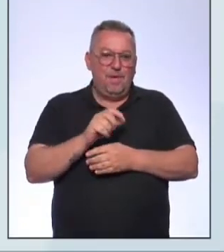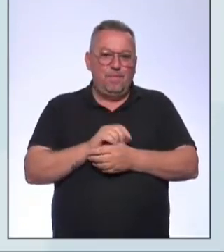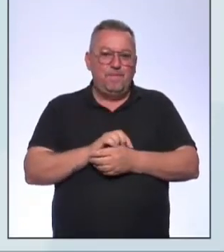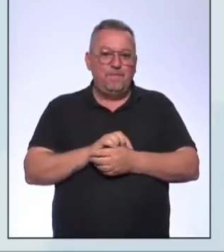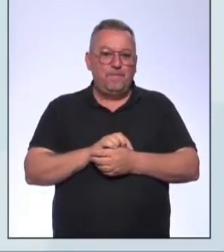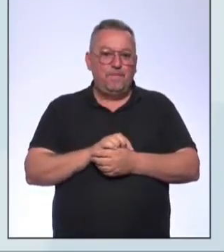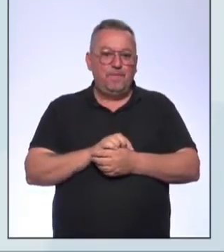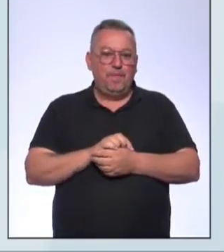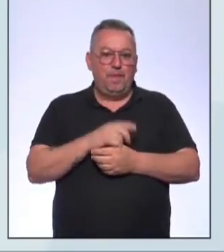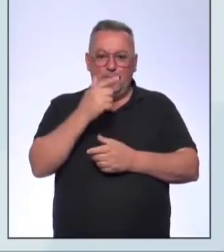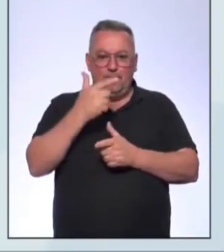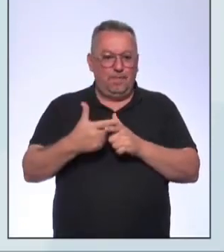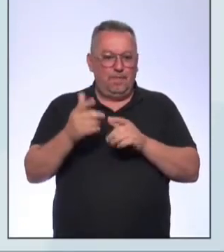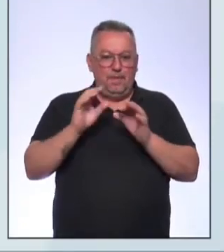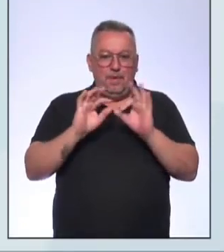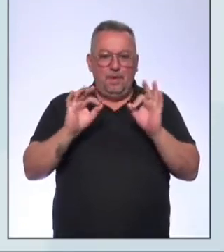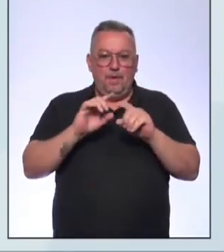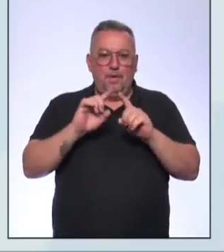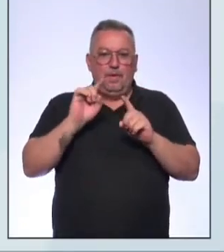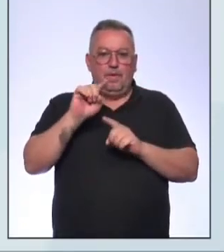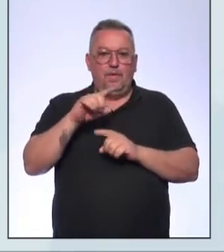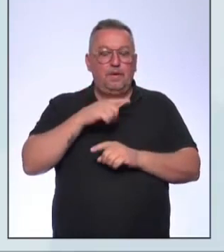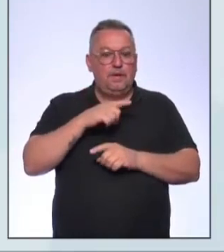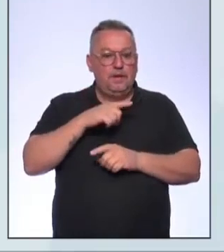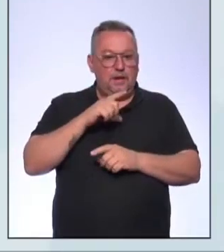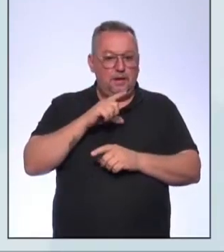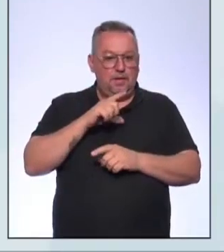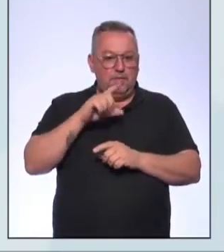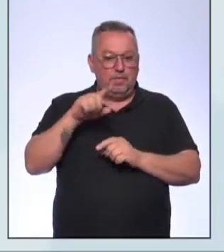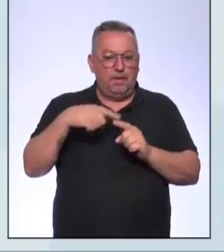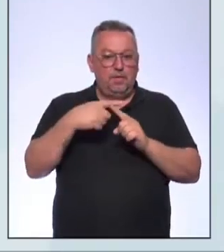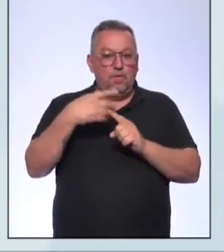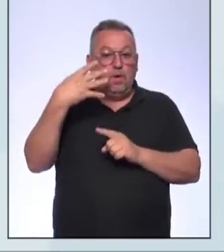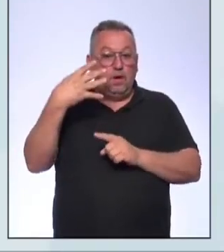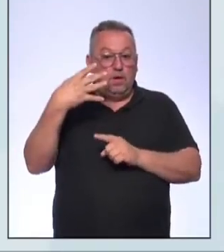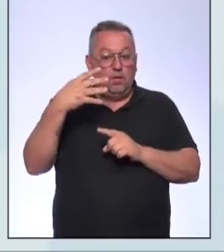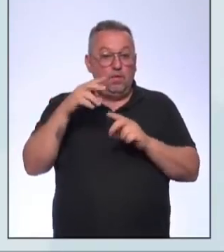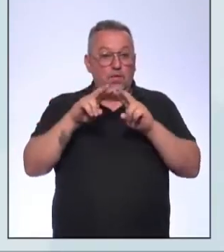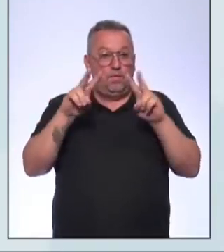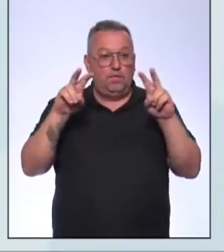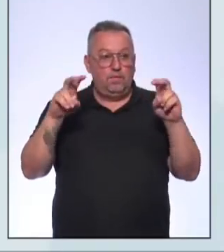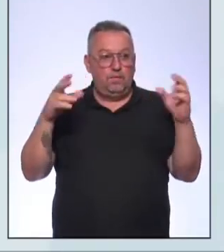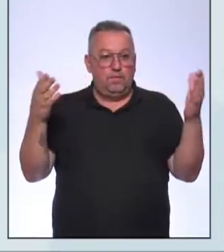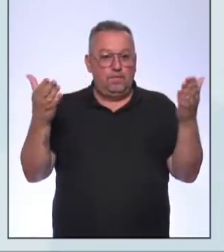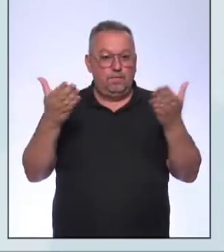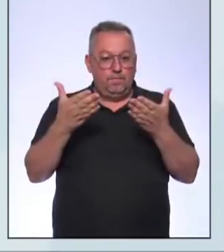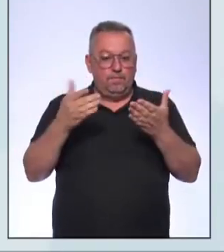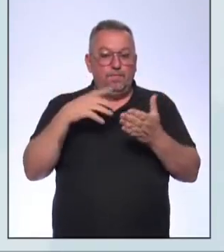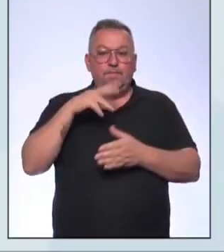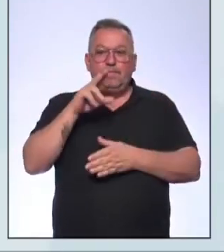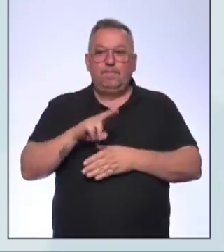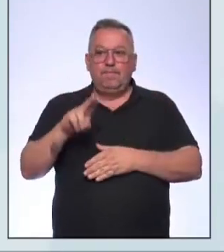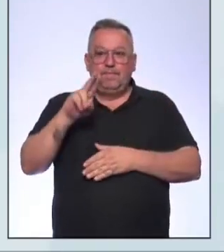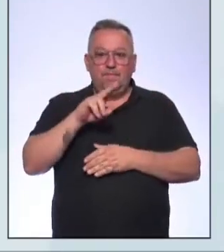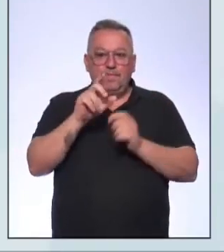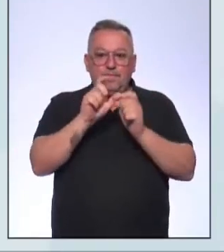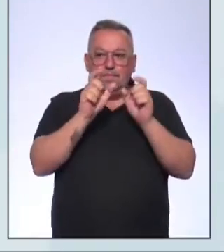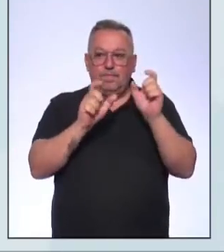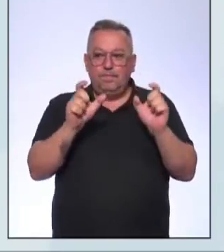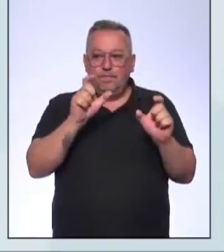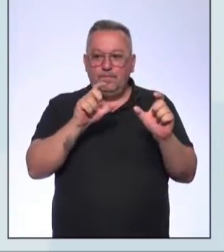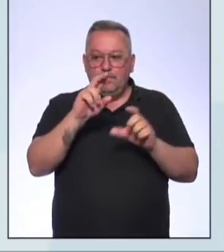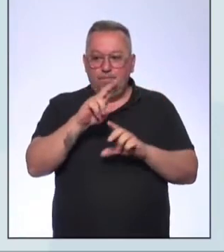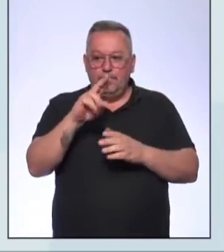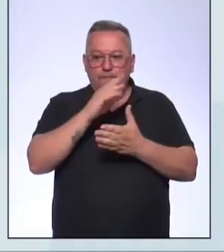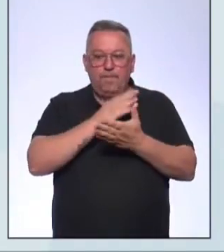resposta. Não tem problema. Então vocês têm aí mais 4 frases, e agora essas frases estão usando agora as palavras que a gente usou